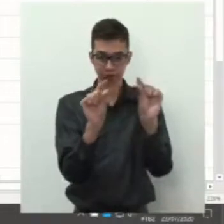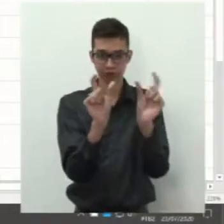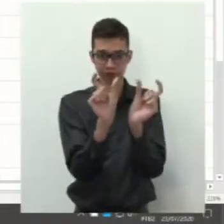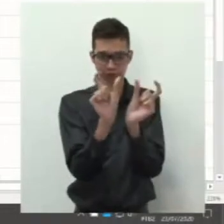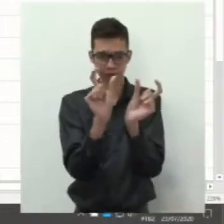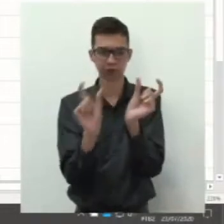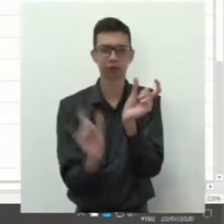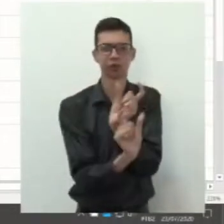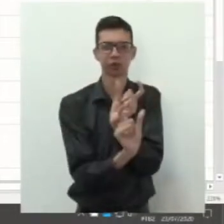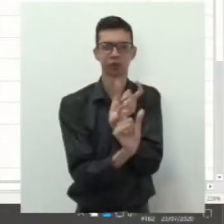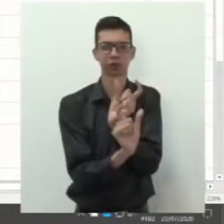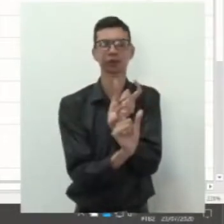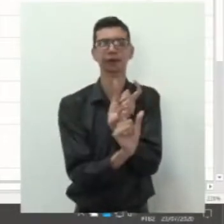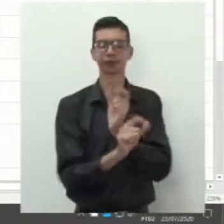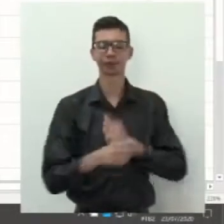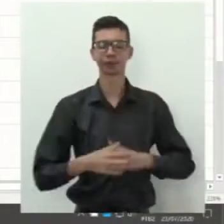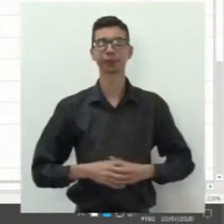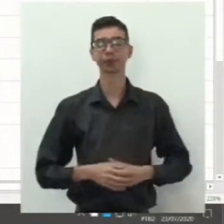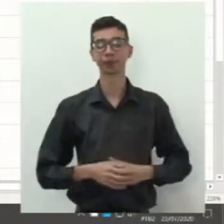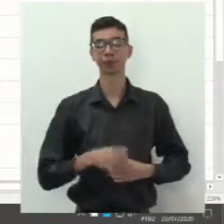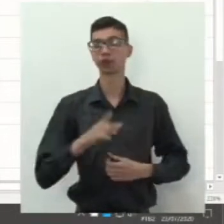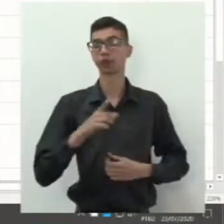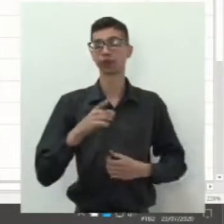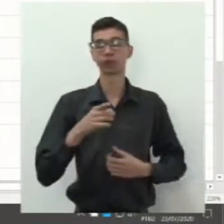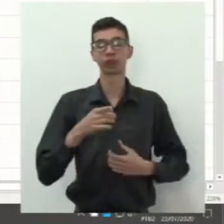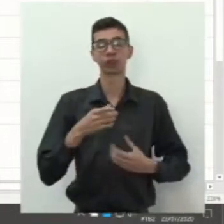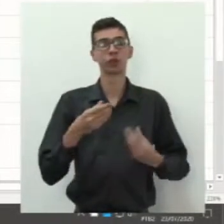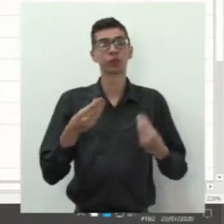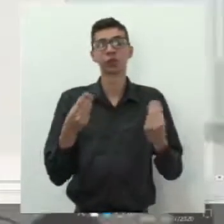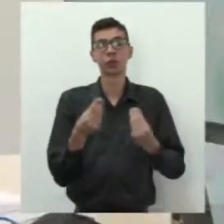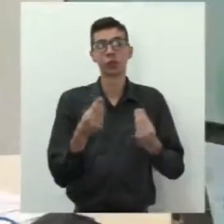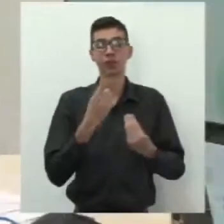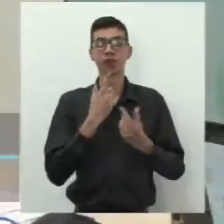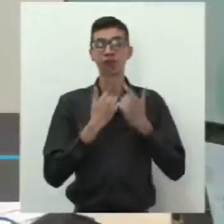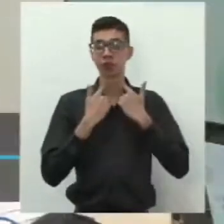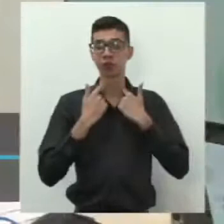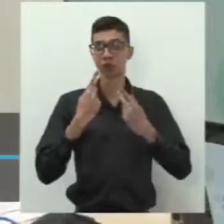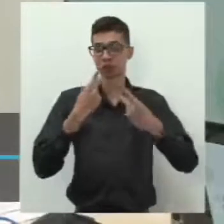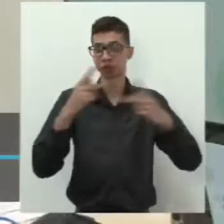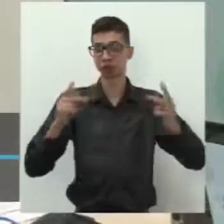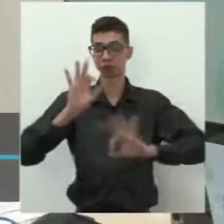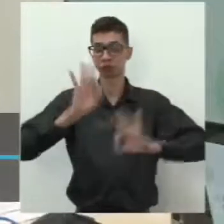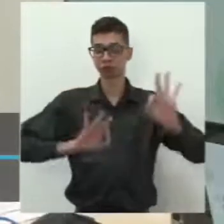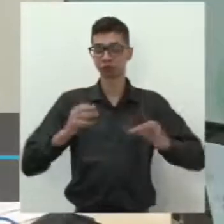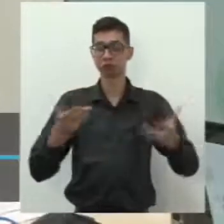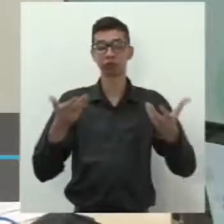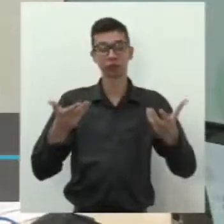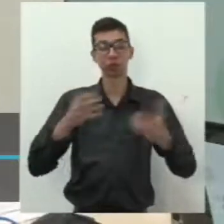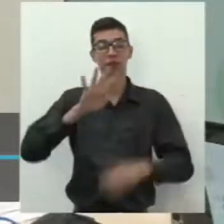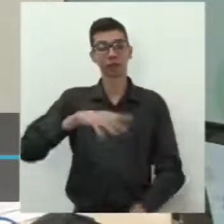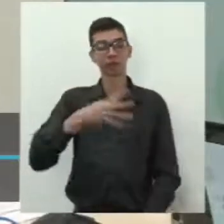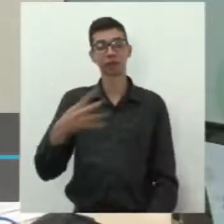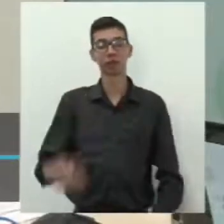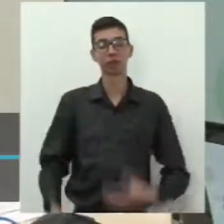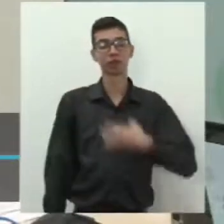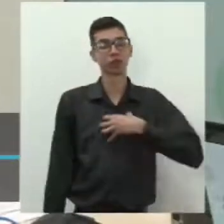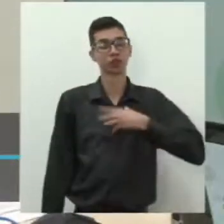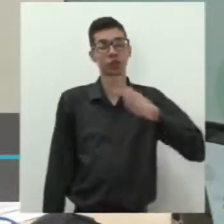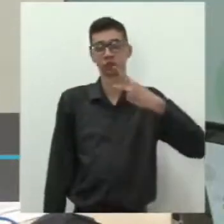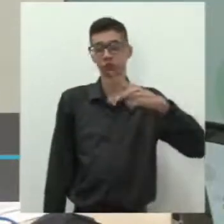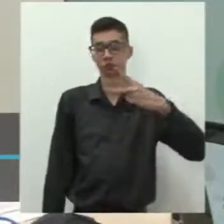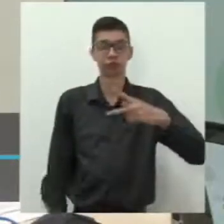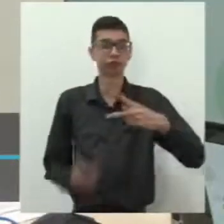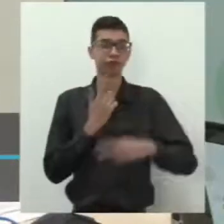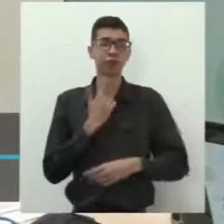é a maneira que você quiser formatar a sua tabela, né? Então, você está fazendo uma tabela que alguma célula tem um texto muito longo,